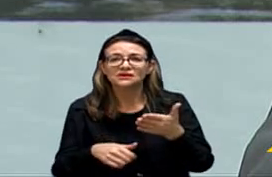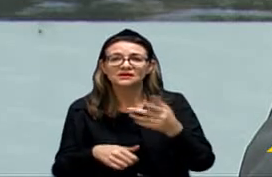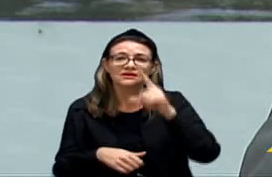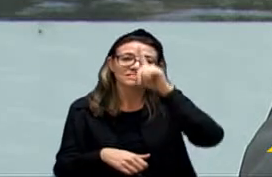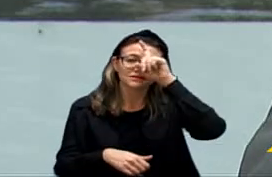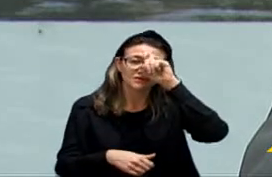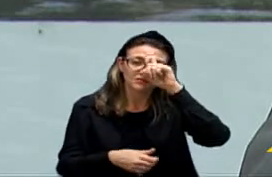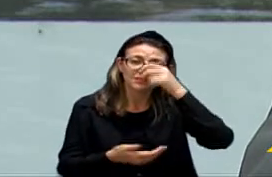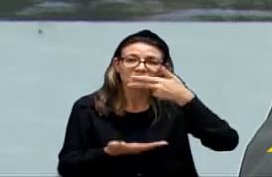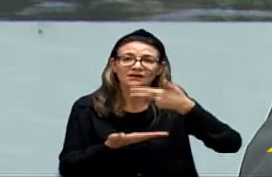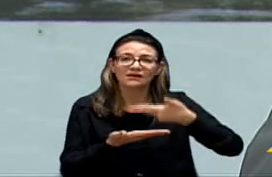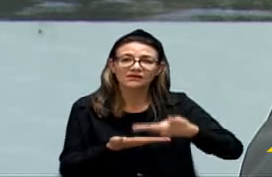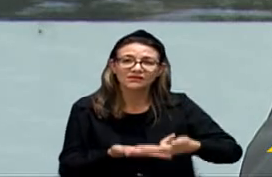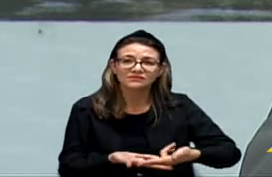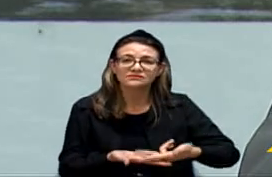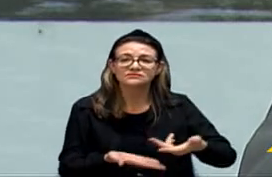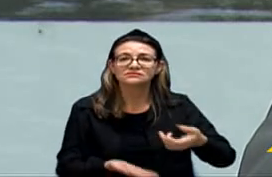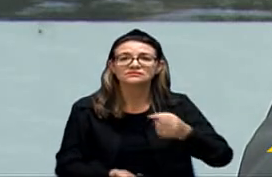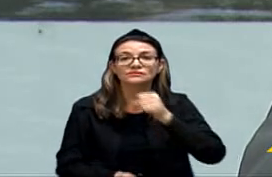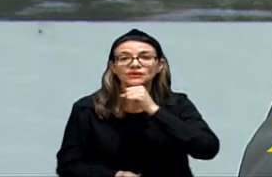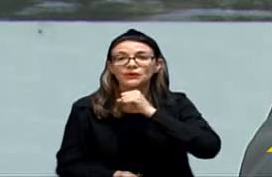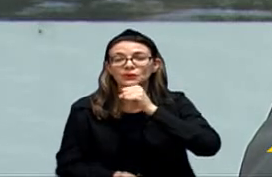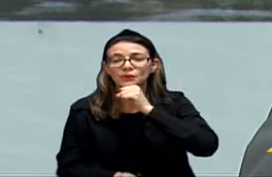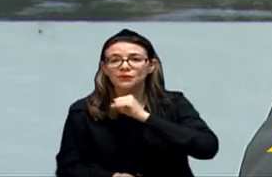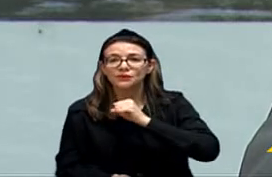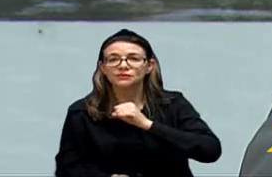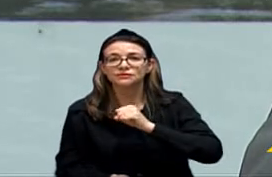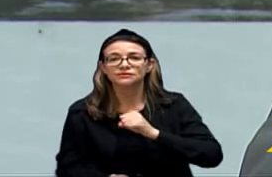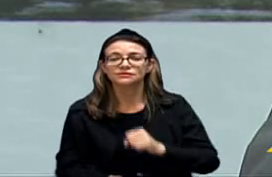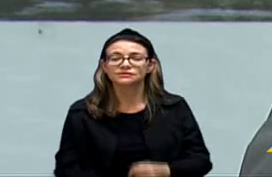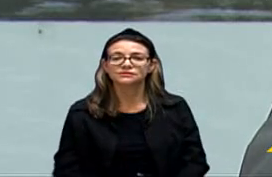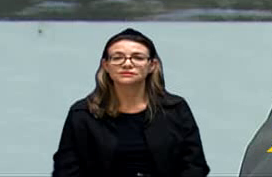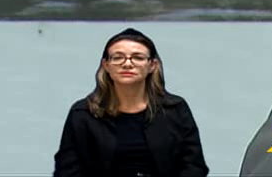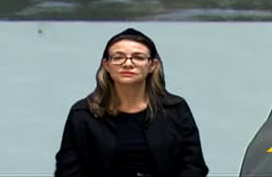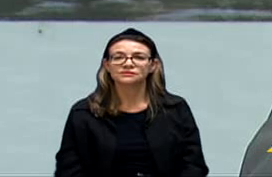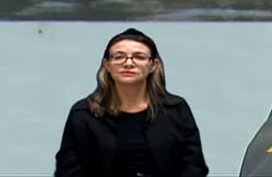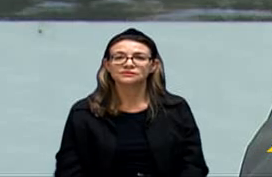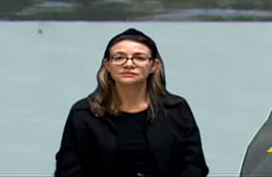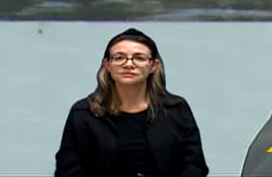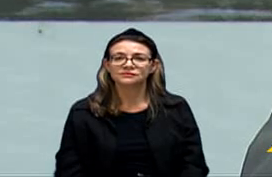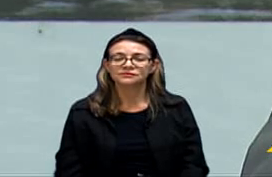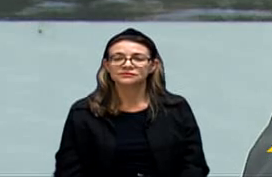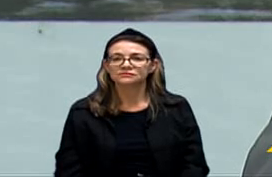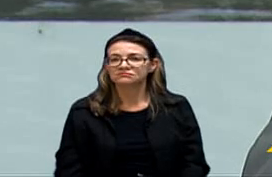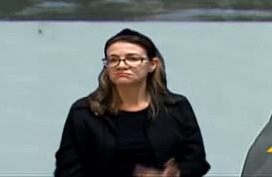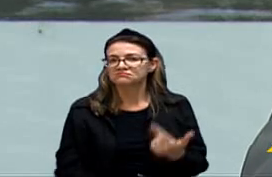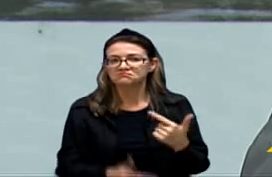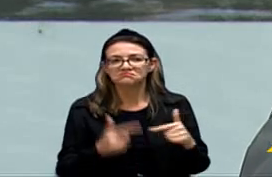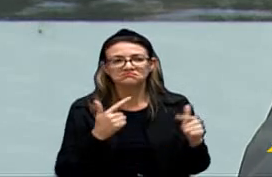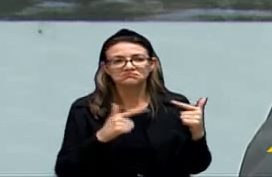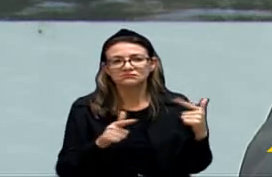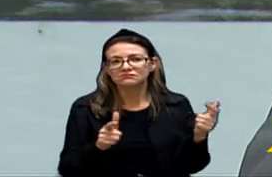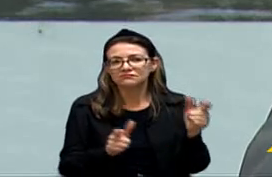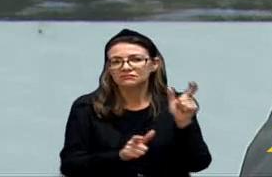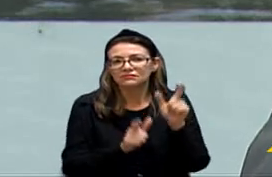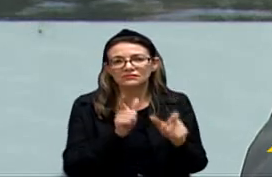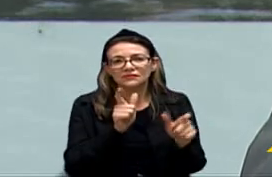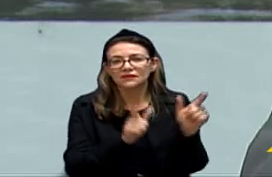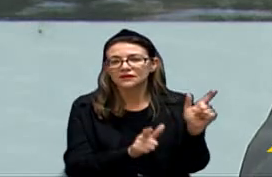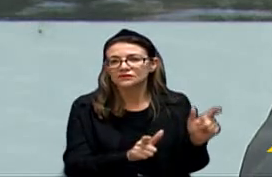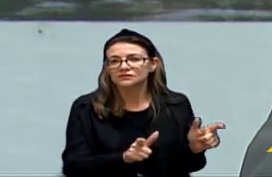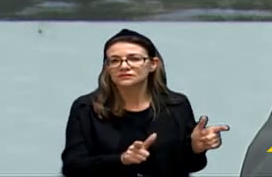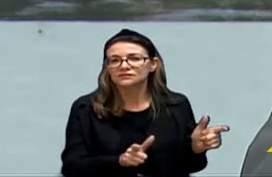hospitais e e e outras pessoas que que t